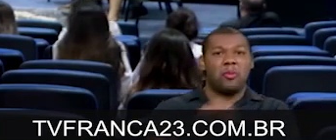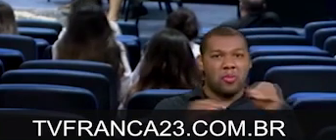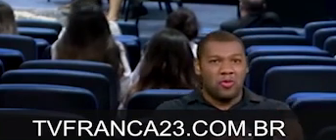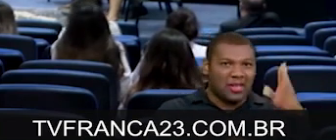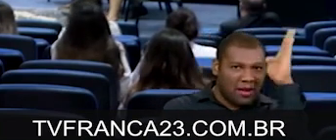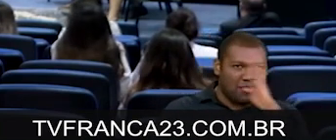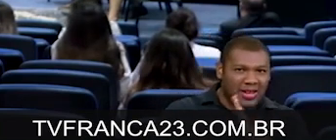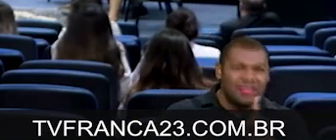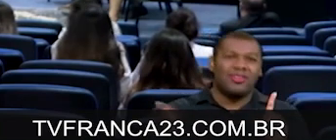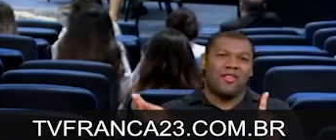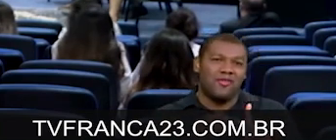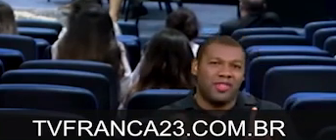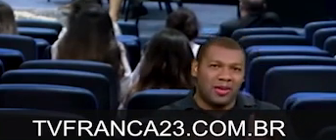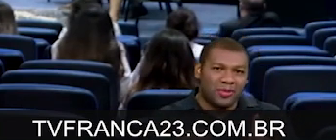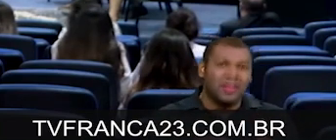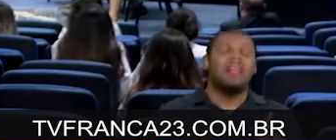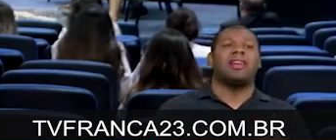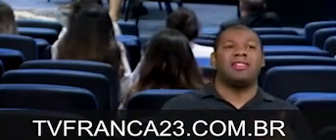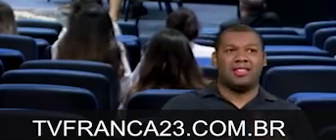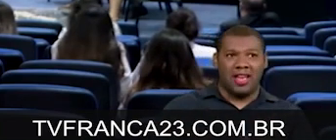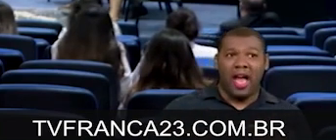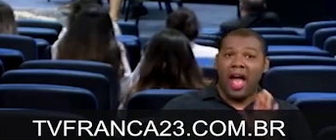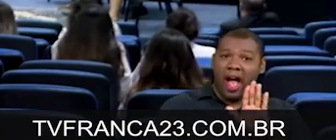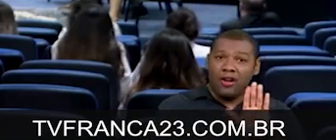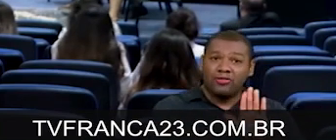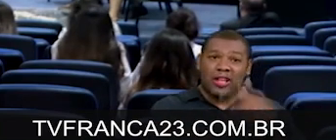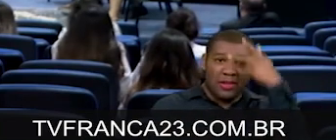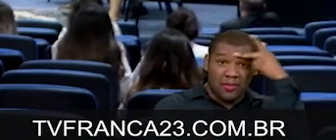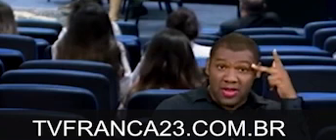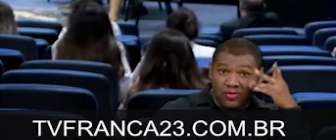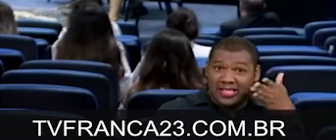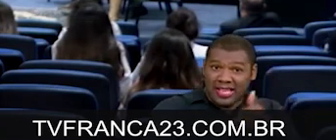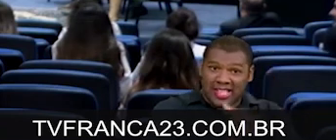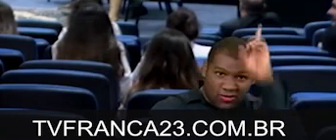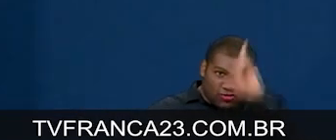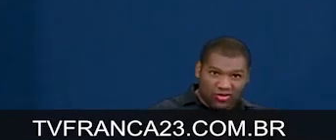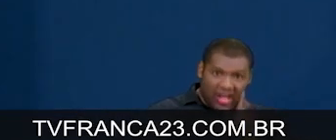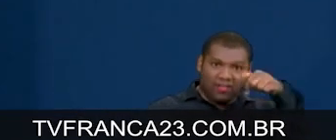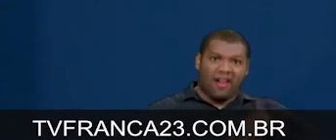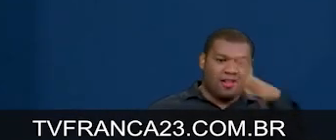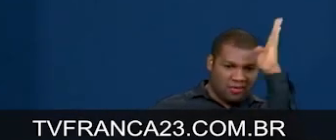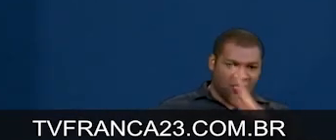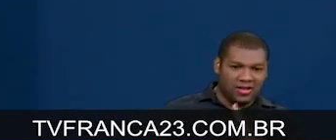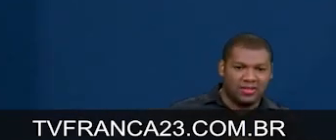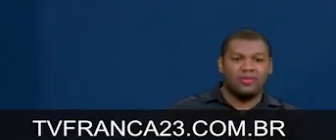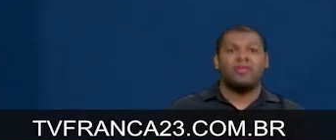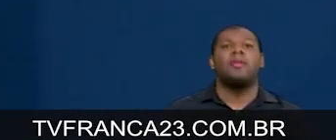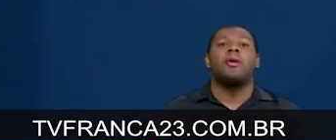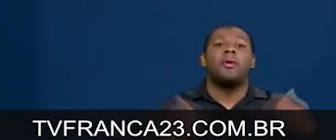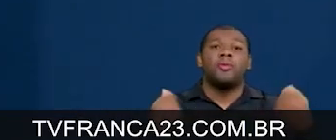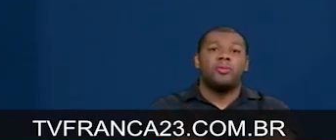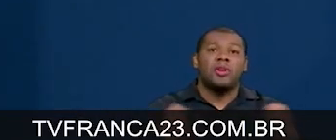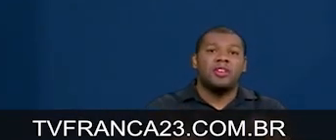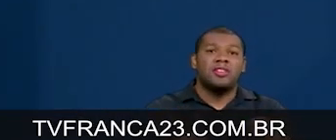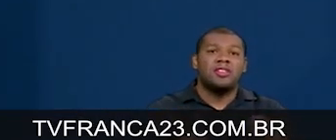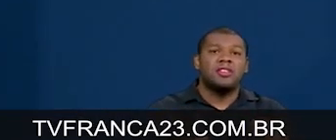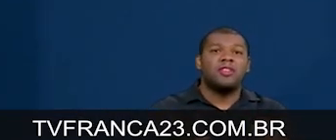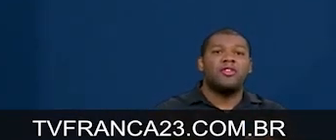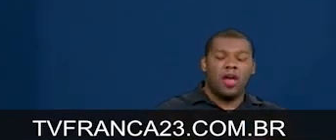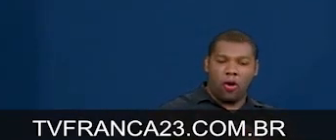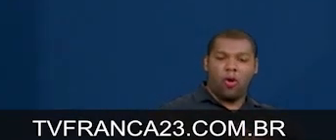primeiro passo para que essas pessoas tenham acesso a direitos aqui no Brasil. É preciso encarar o fato de que,